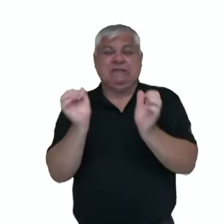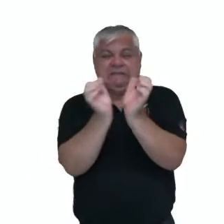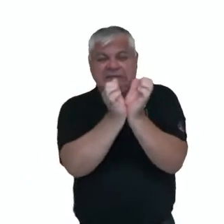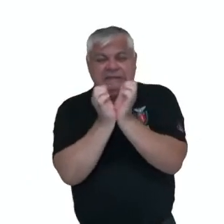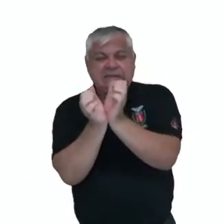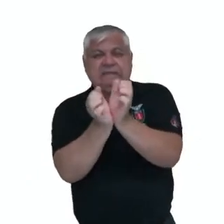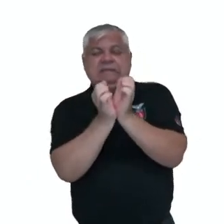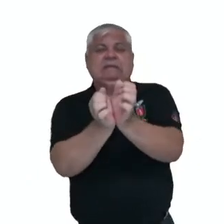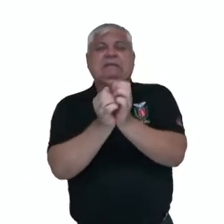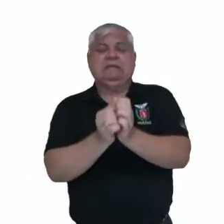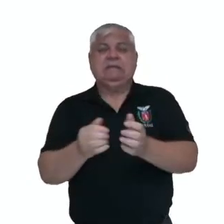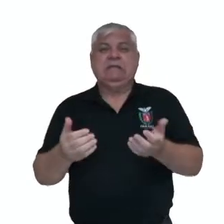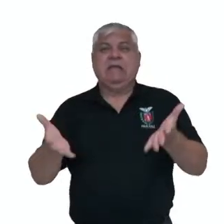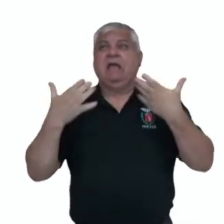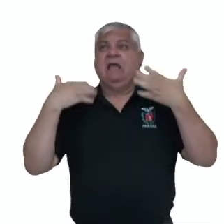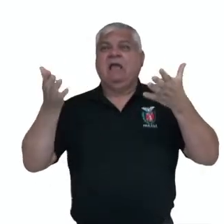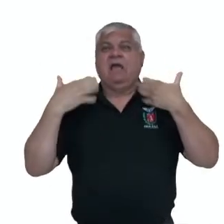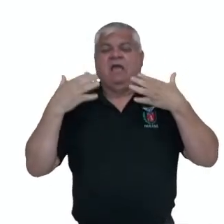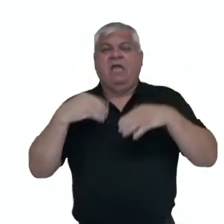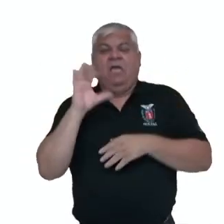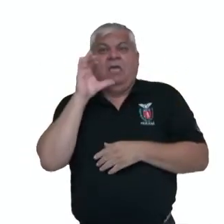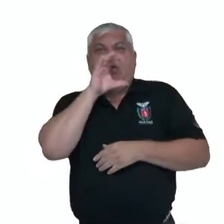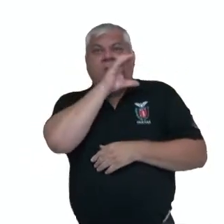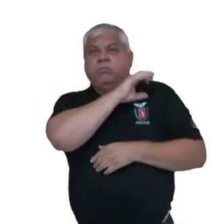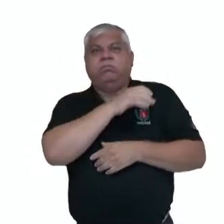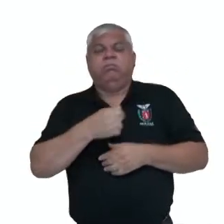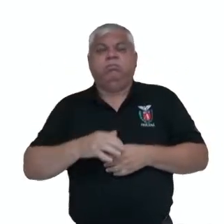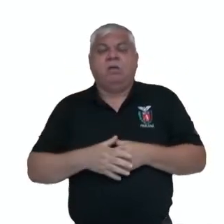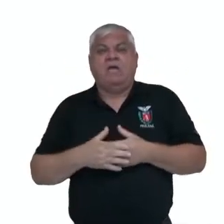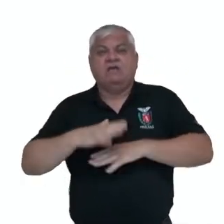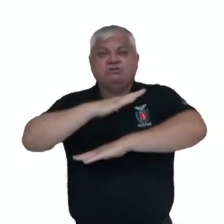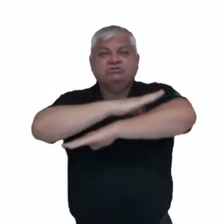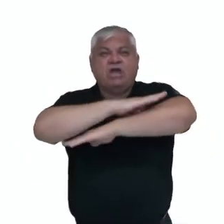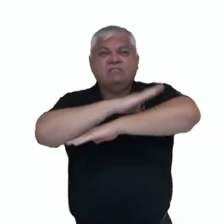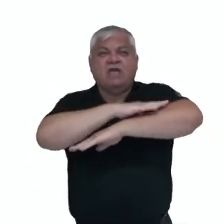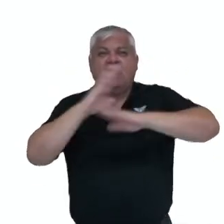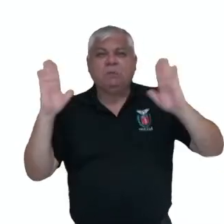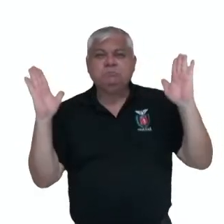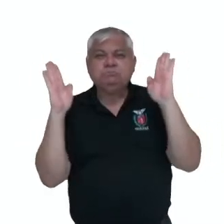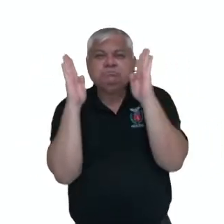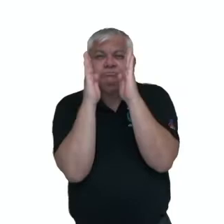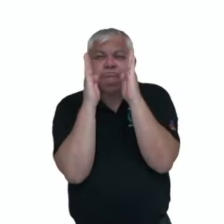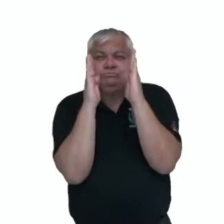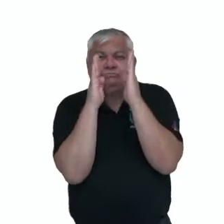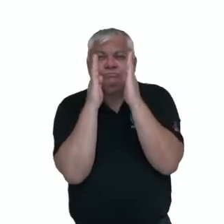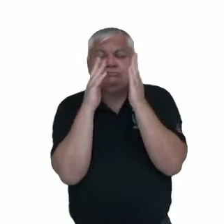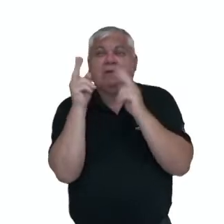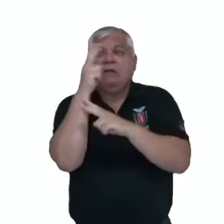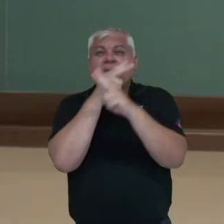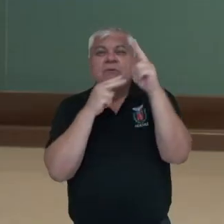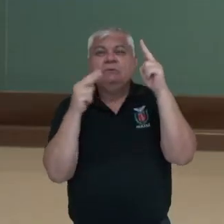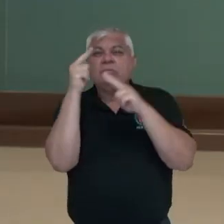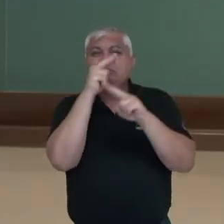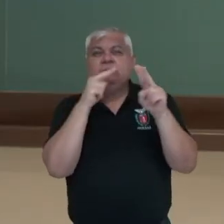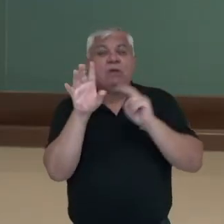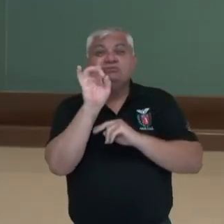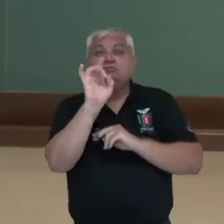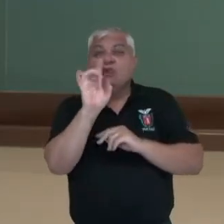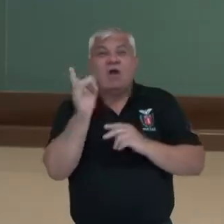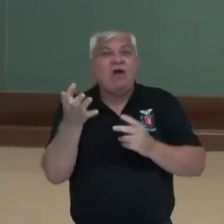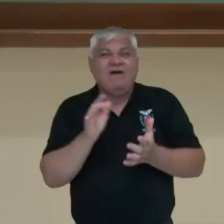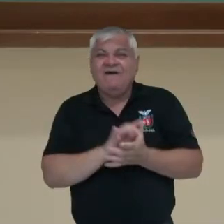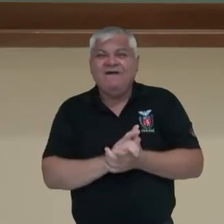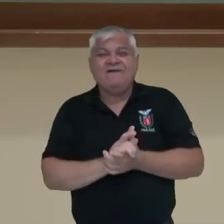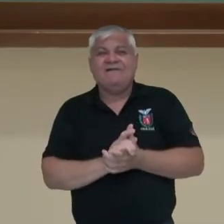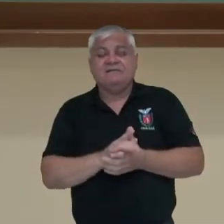acorrentadas, com uma pequena, uma escotilha ali, um espaço para que pudesse ter uma entrada de